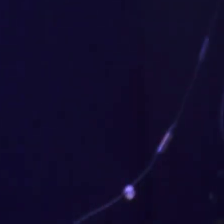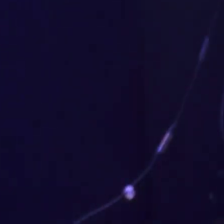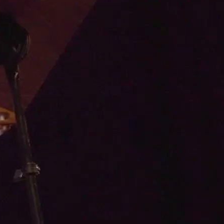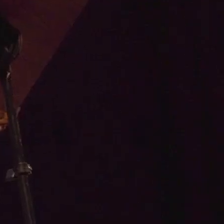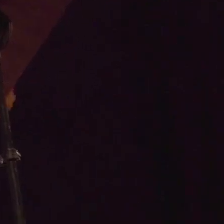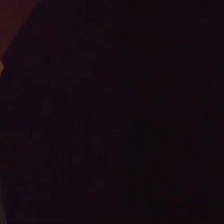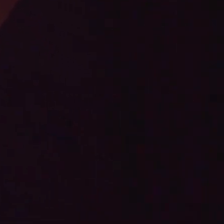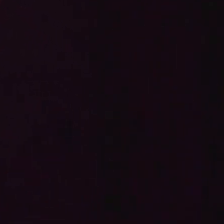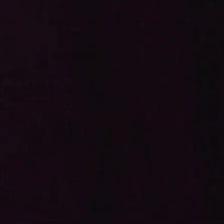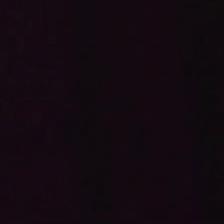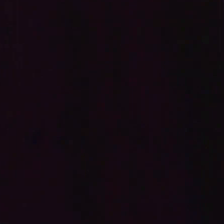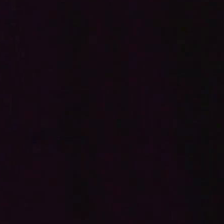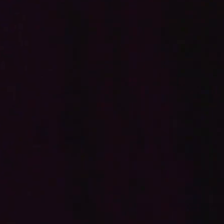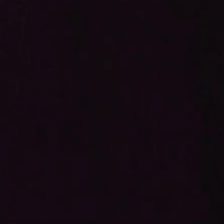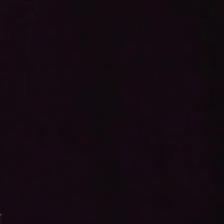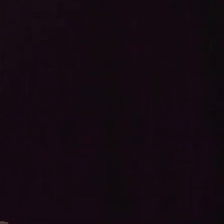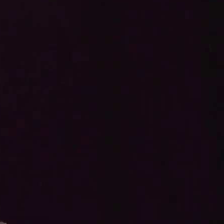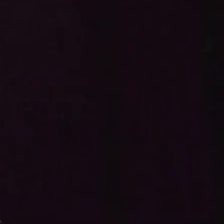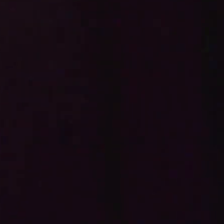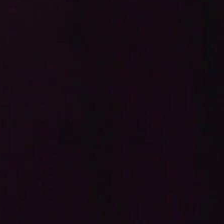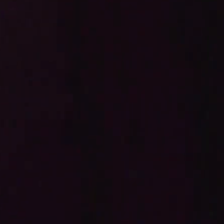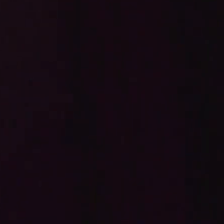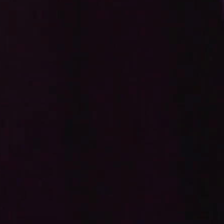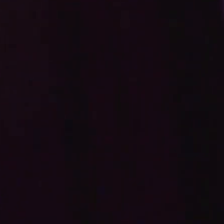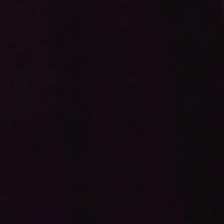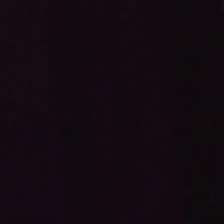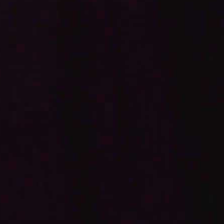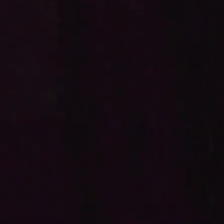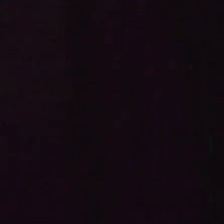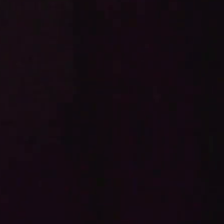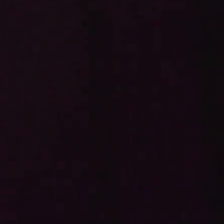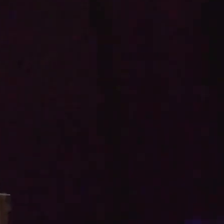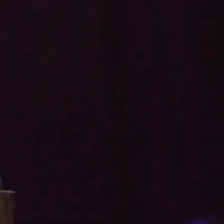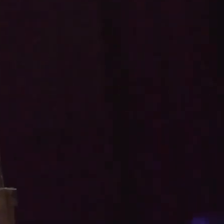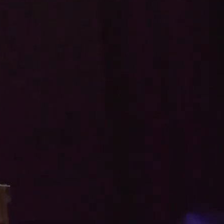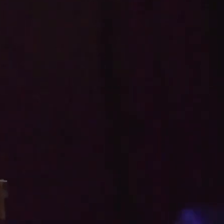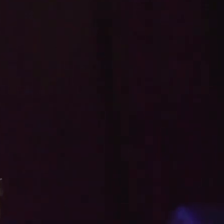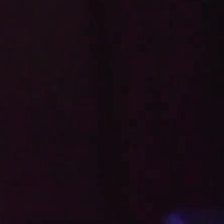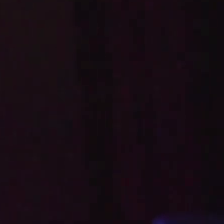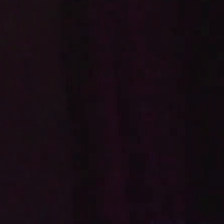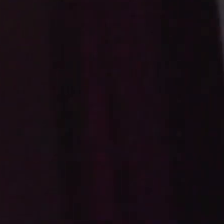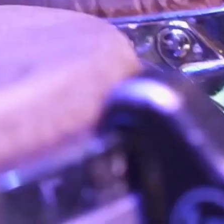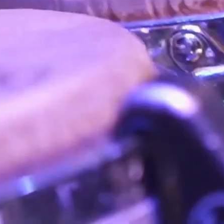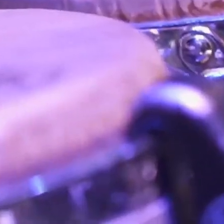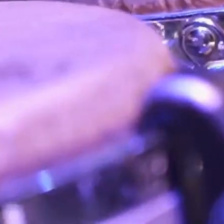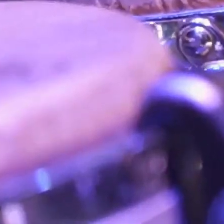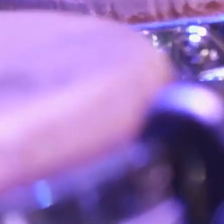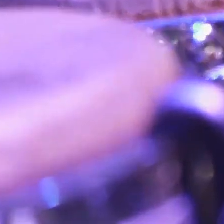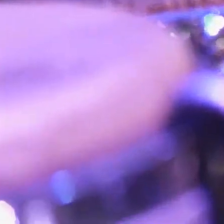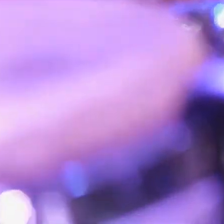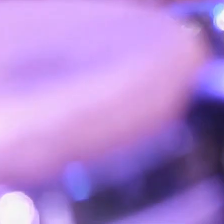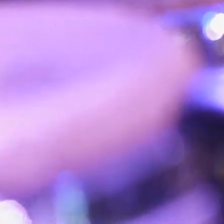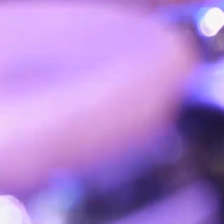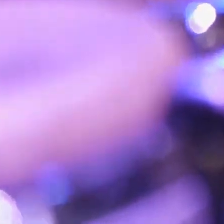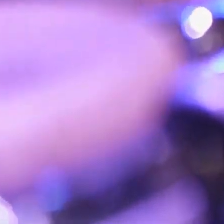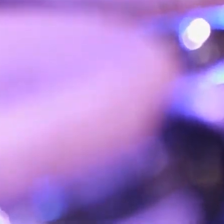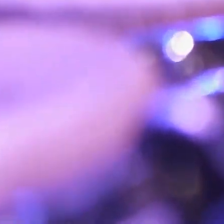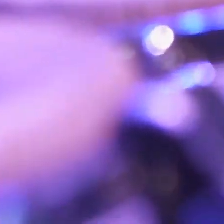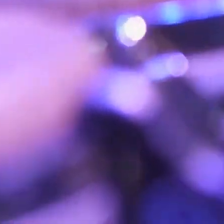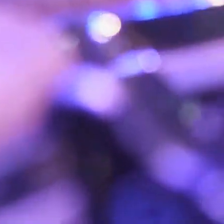não é. Eu era chibata, parente de rocha, era o rei do Miguel.